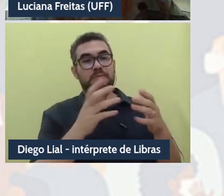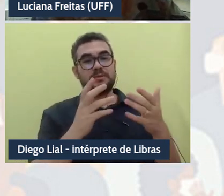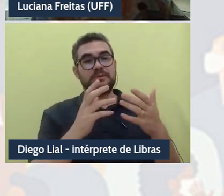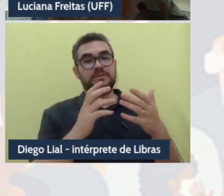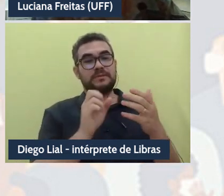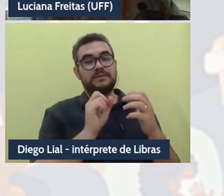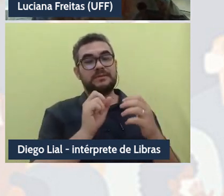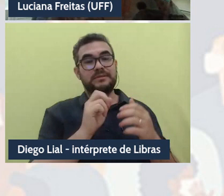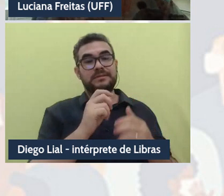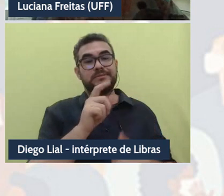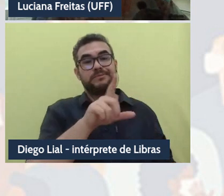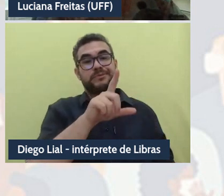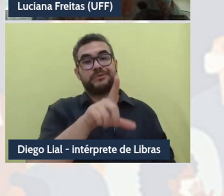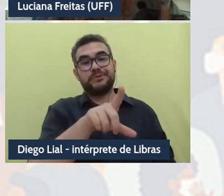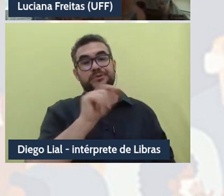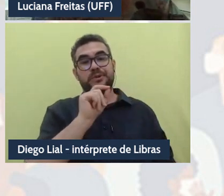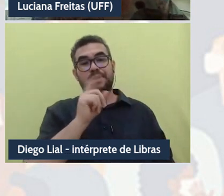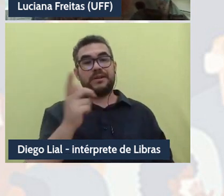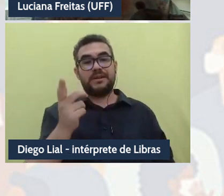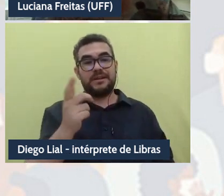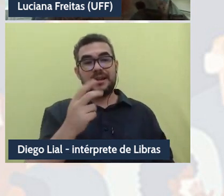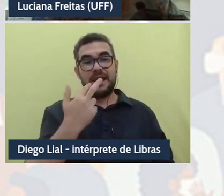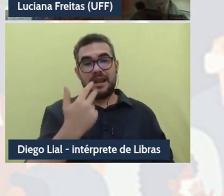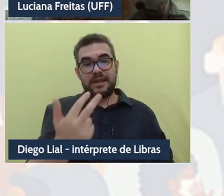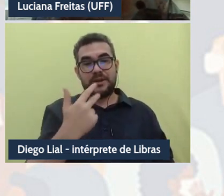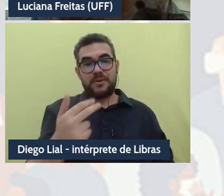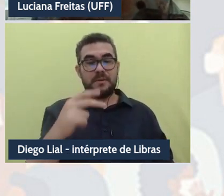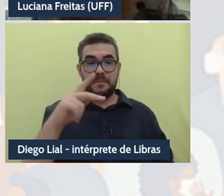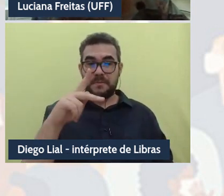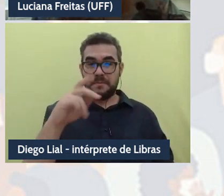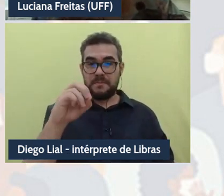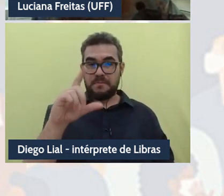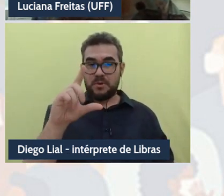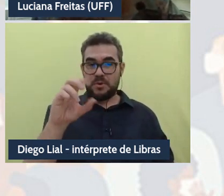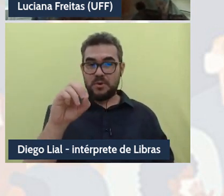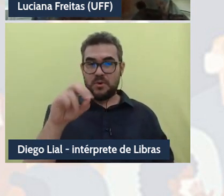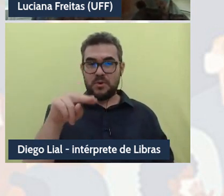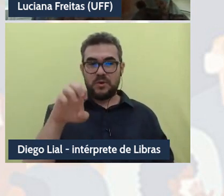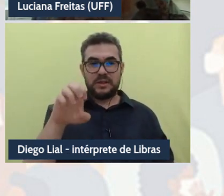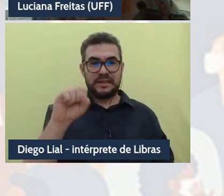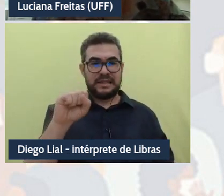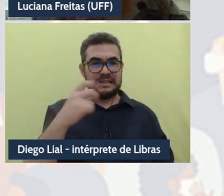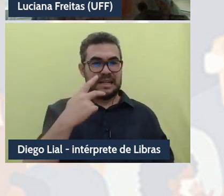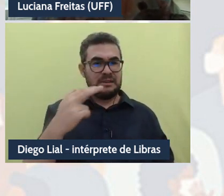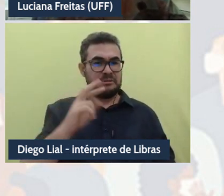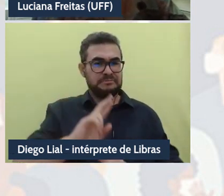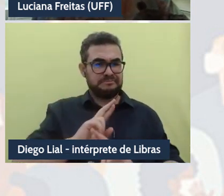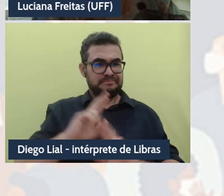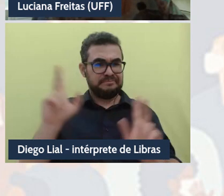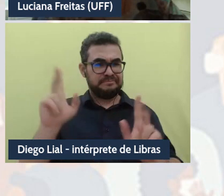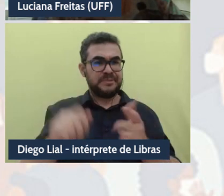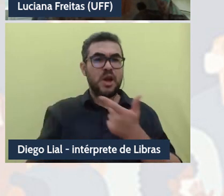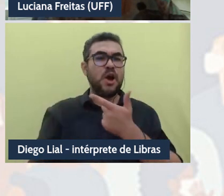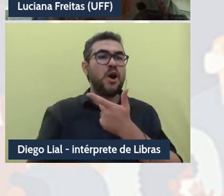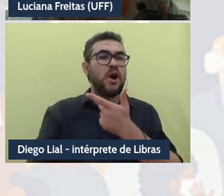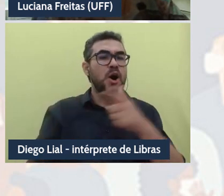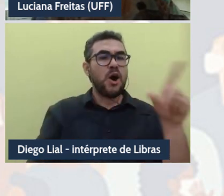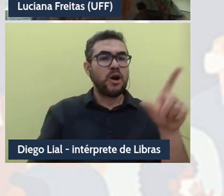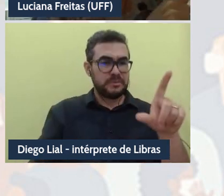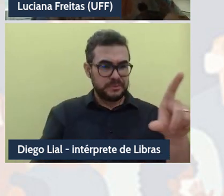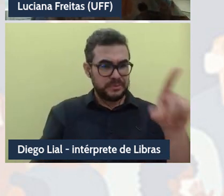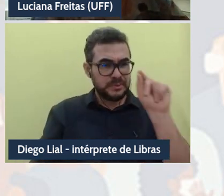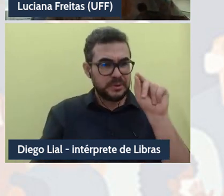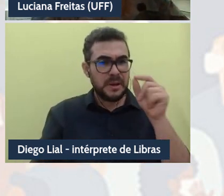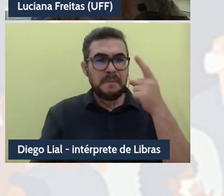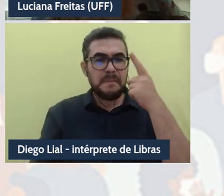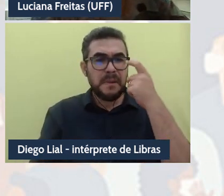o polonês, né? E aí a outra no Rio Grande do Sul escolhe o espanhol. Isso impede a padronização e a testagem.